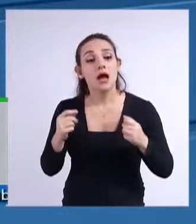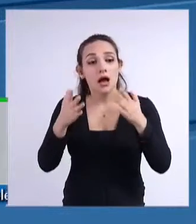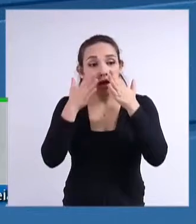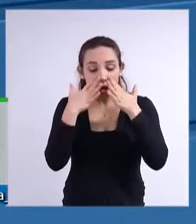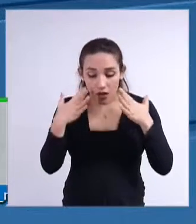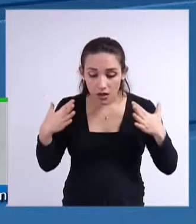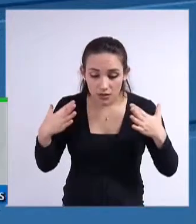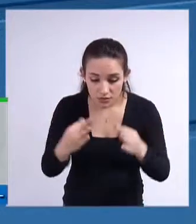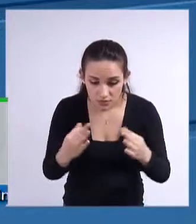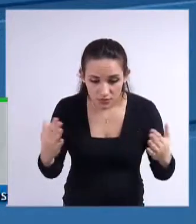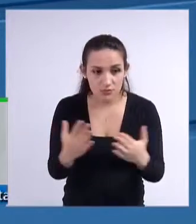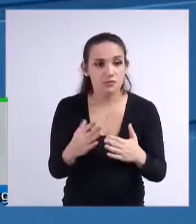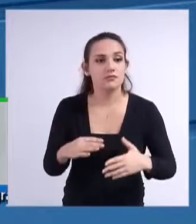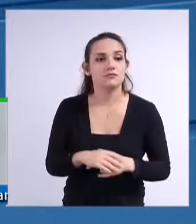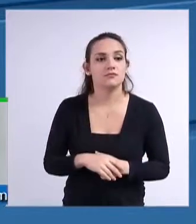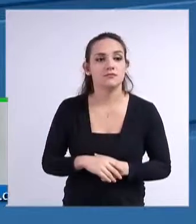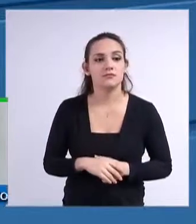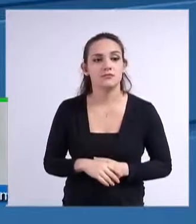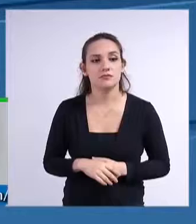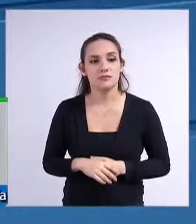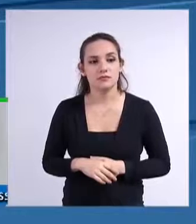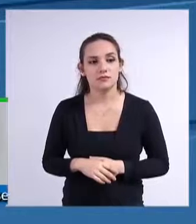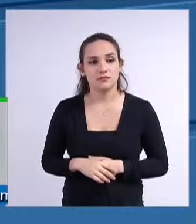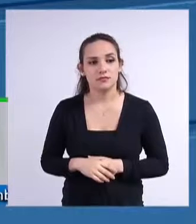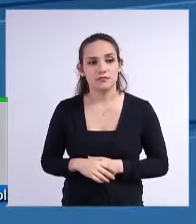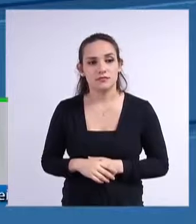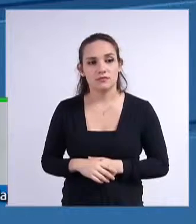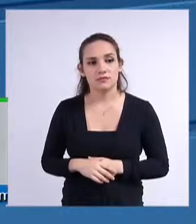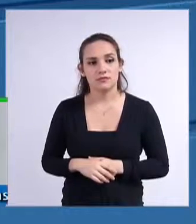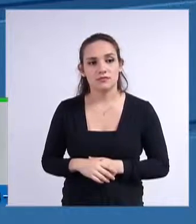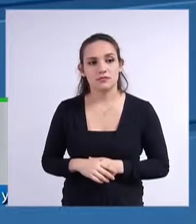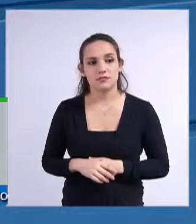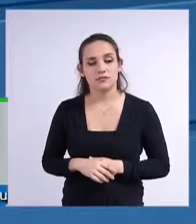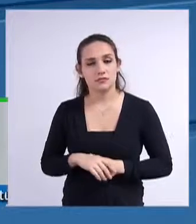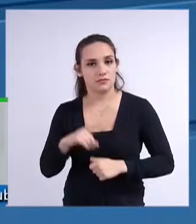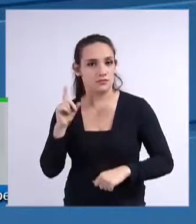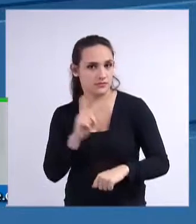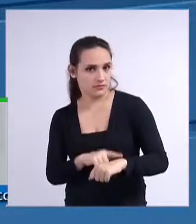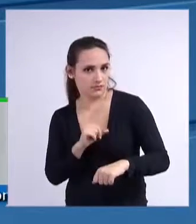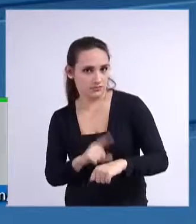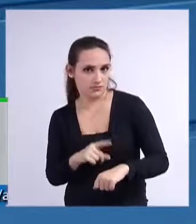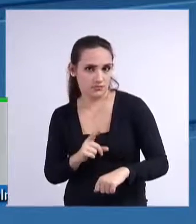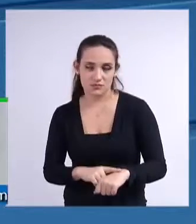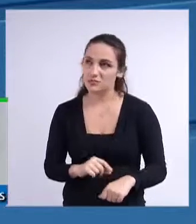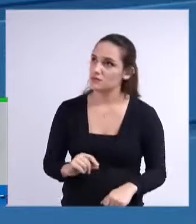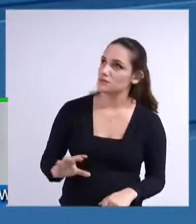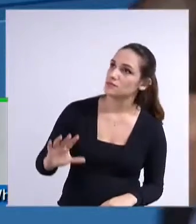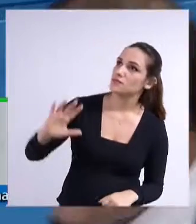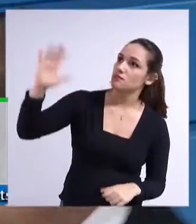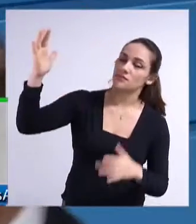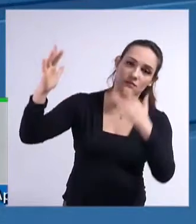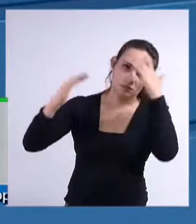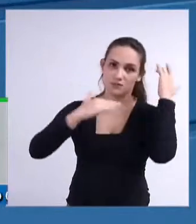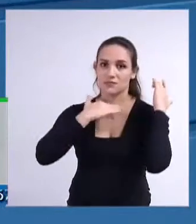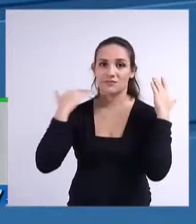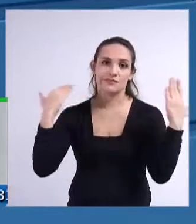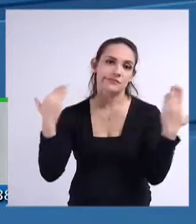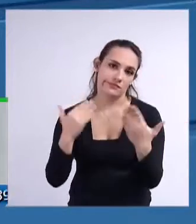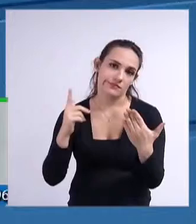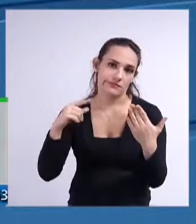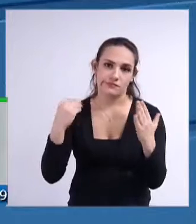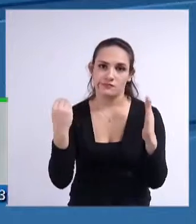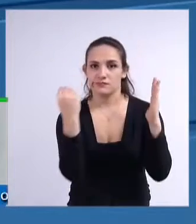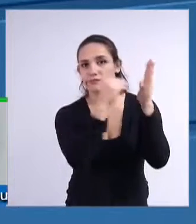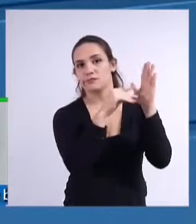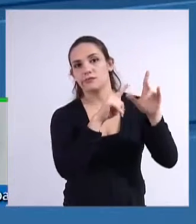atentar para essa questão. Quando surge um fato desse, e o Mato Grosso do Sul hoje, infelizmente, a notícia nacional,